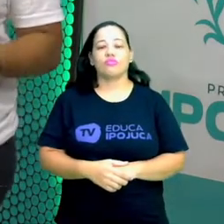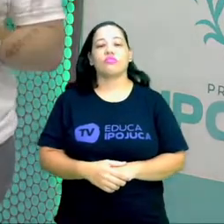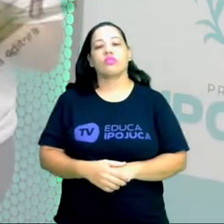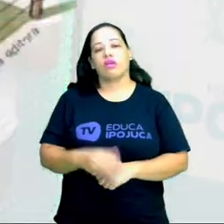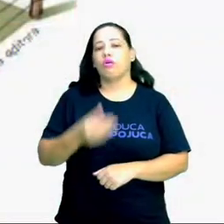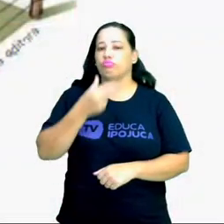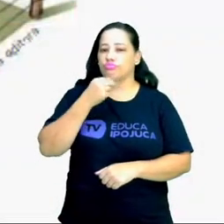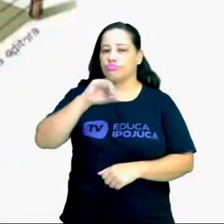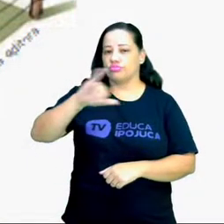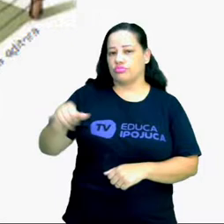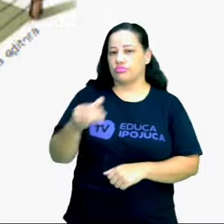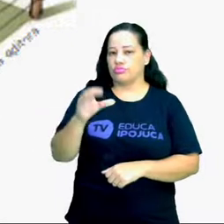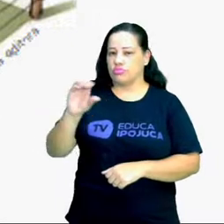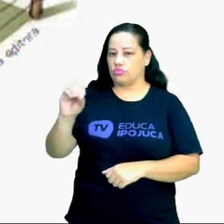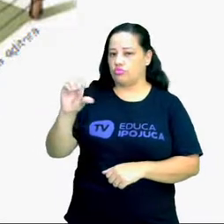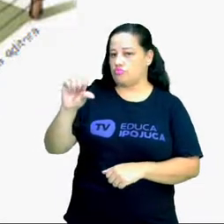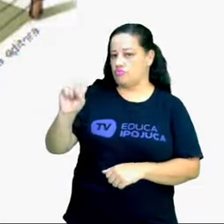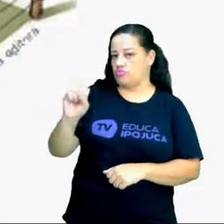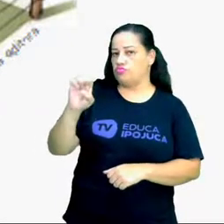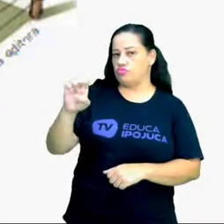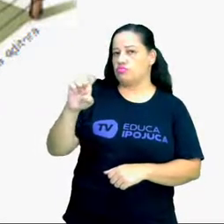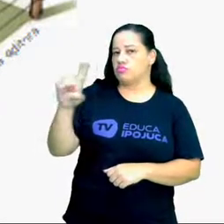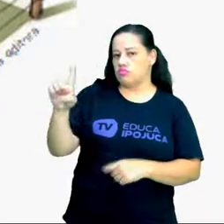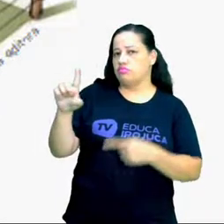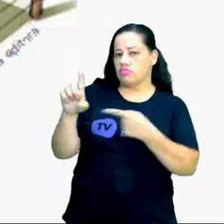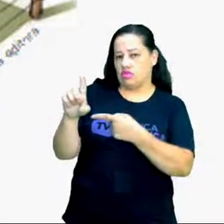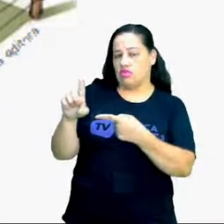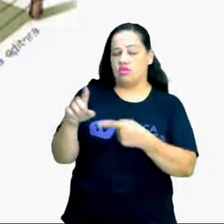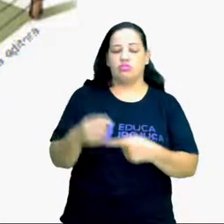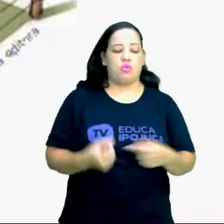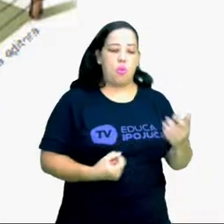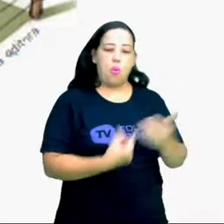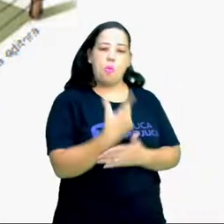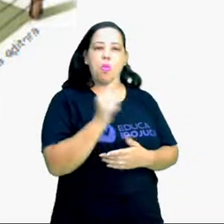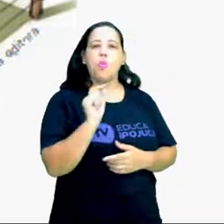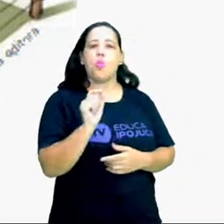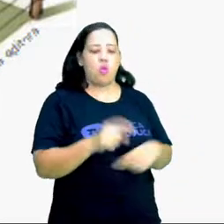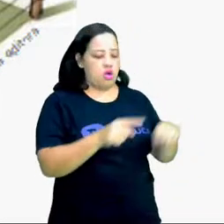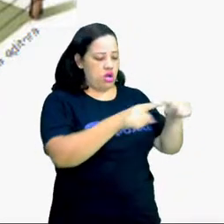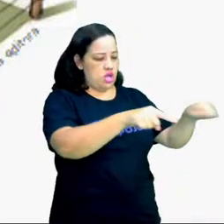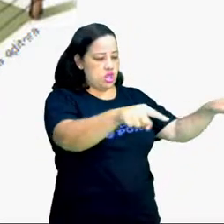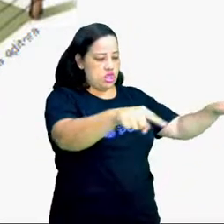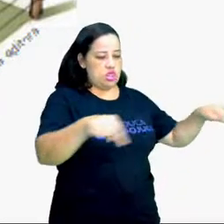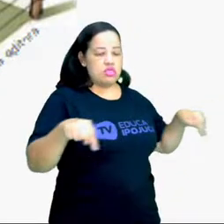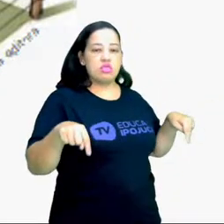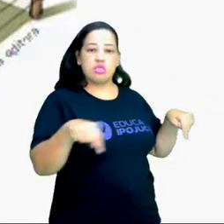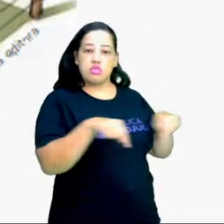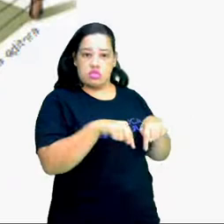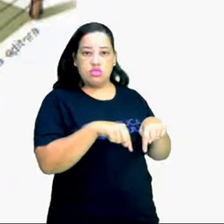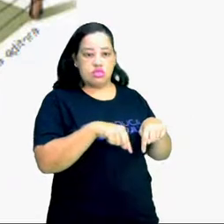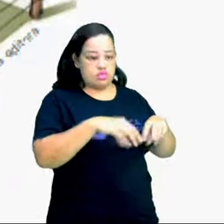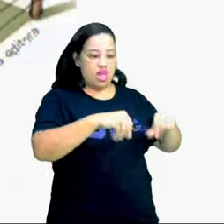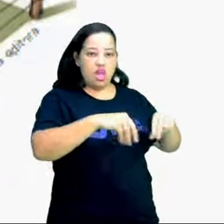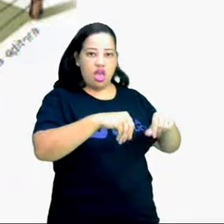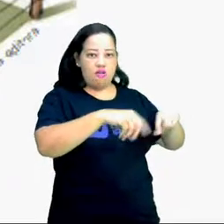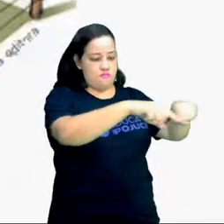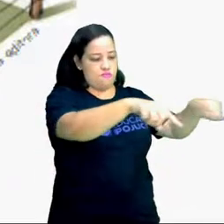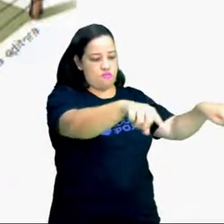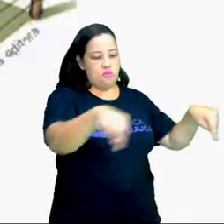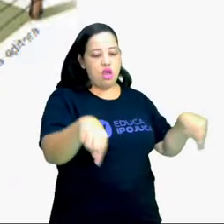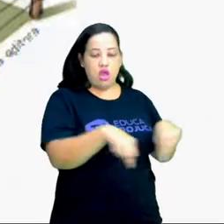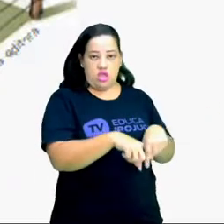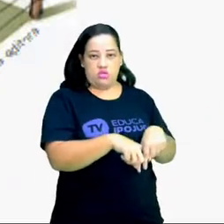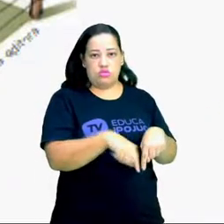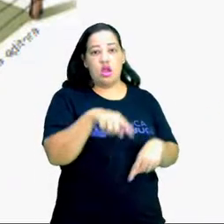José comprou um terreno de forma quadrada. Na escritura desse terreno,